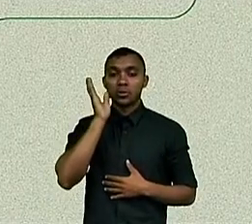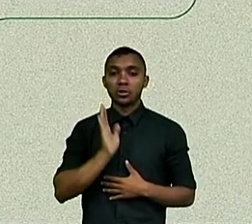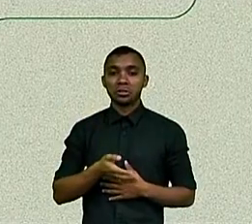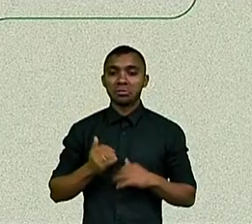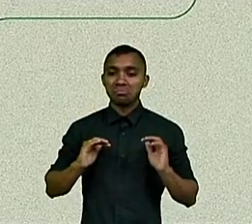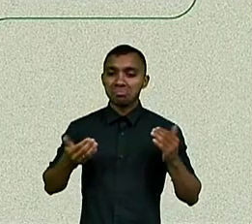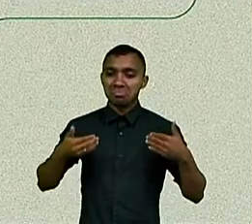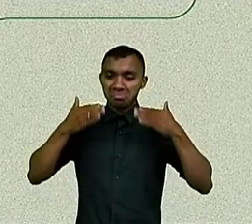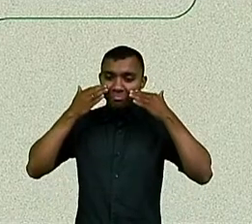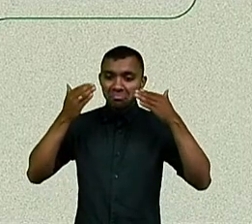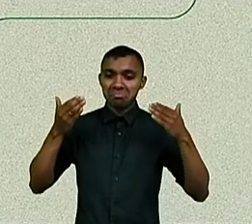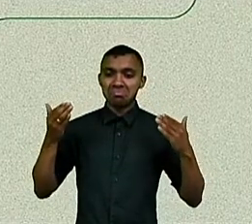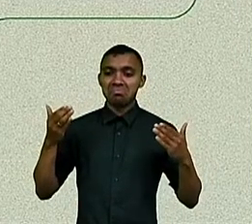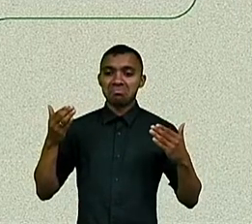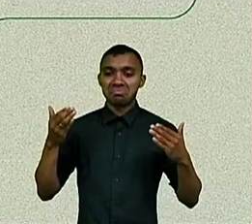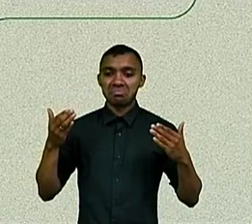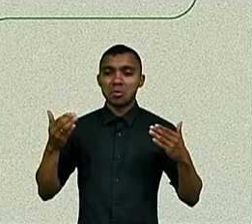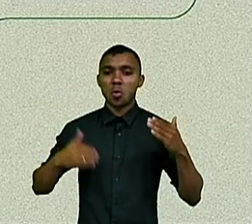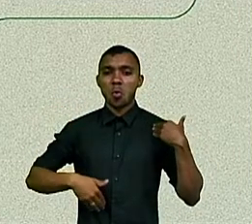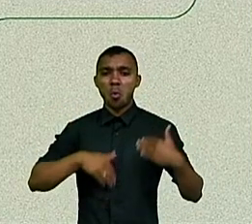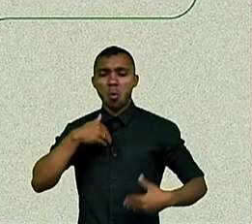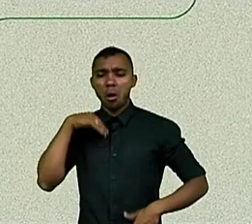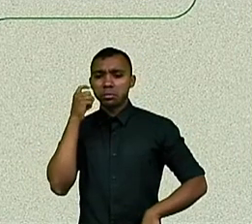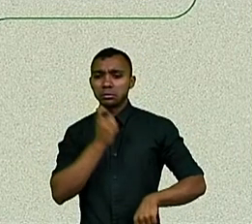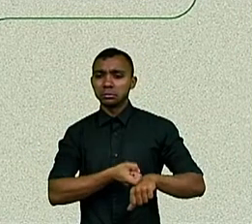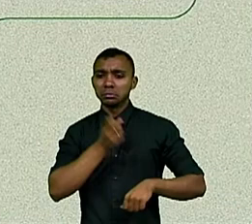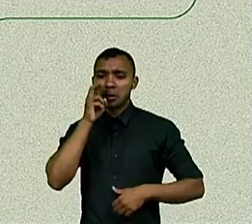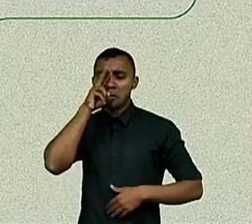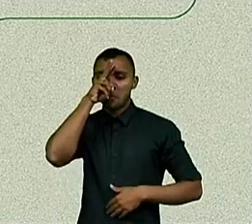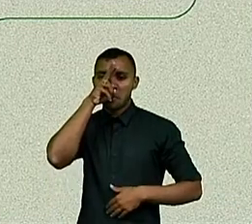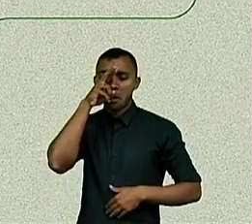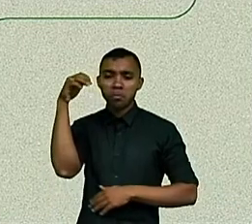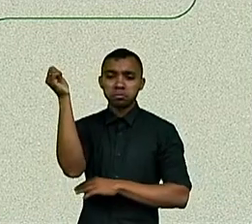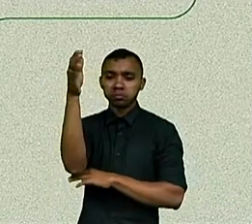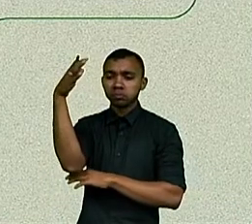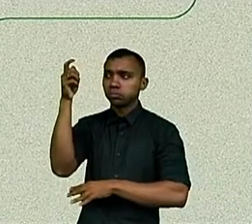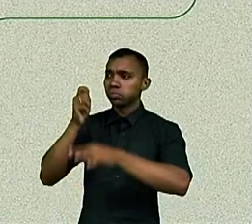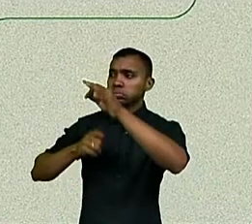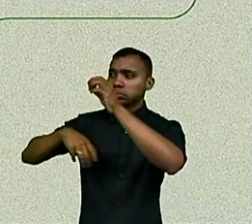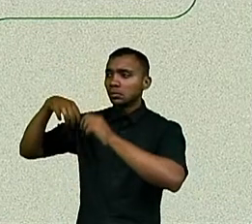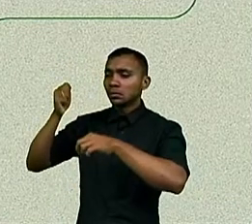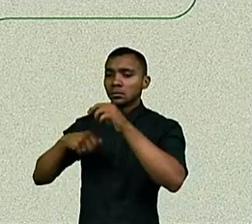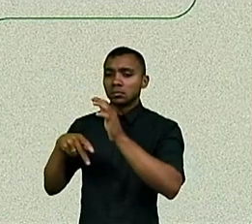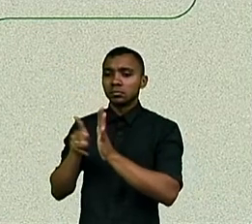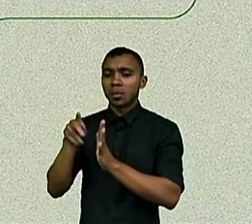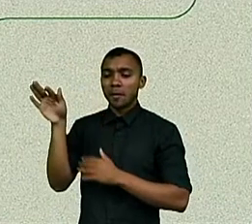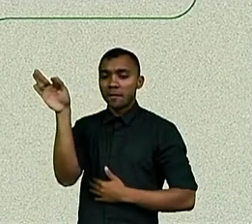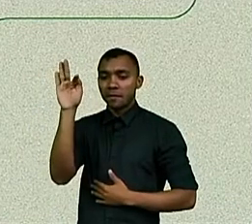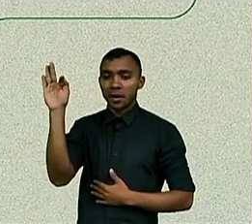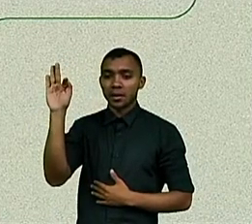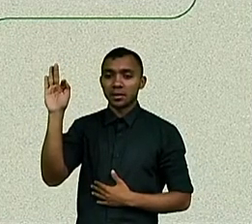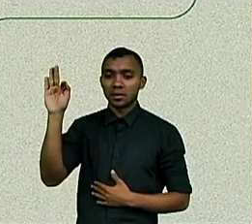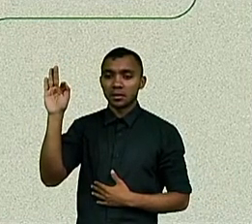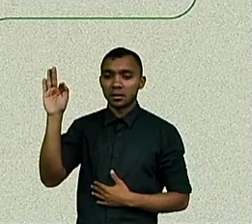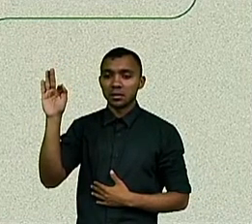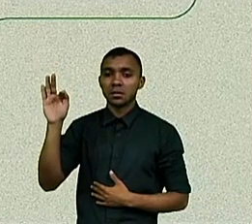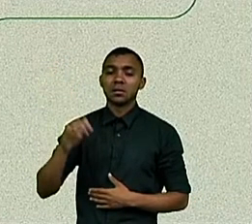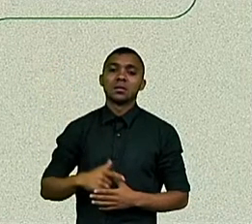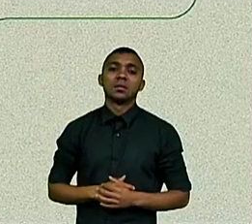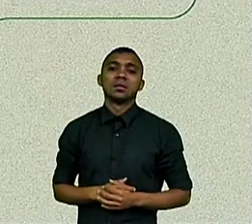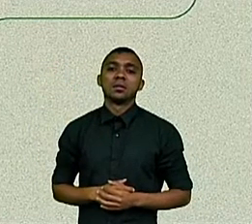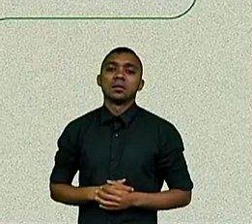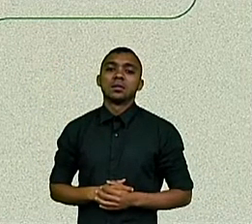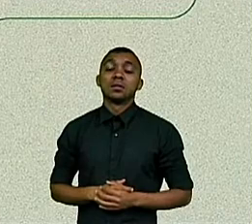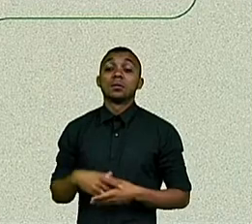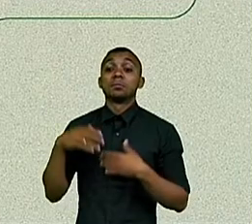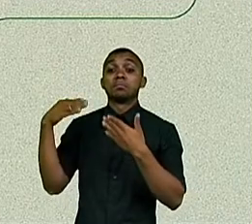corpo rígido firme forte né com a bandeira francesa e o braço uma baioneta na outra né dando